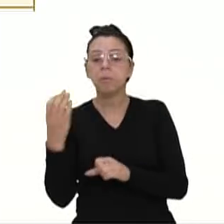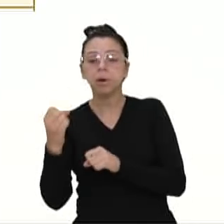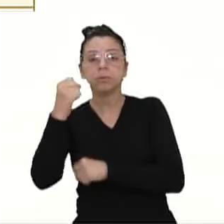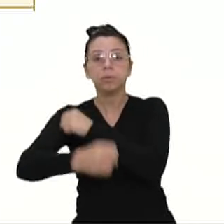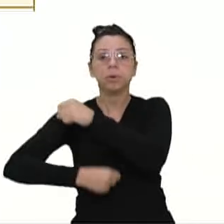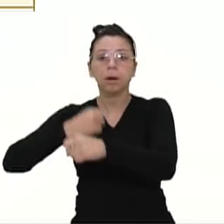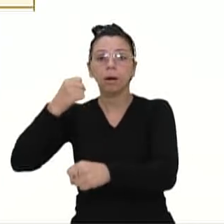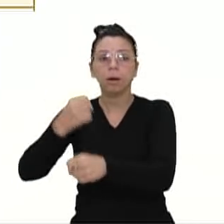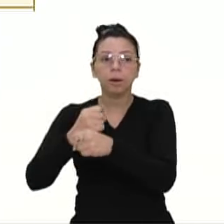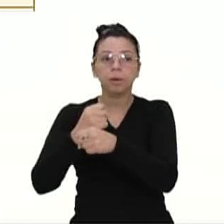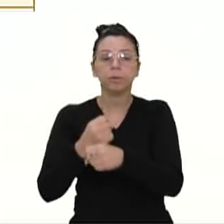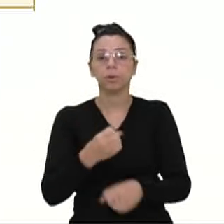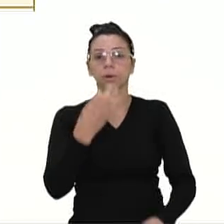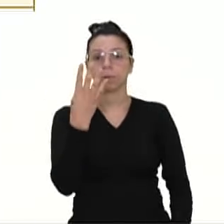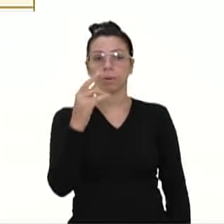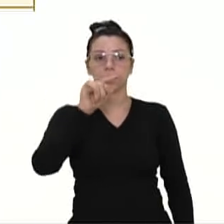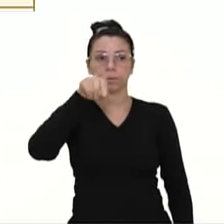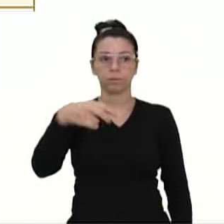572.450